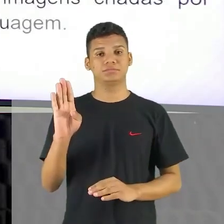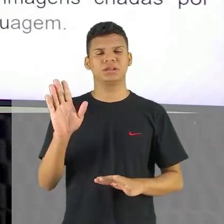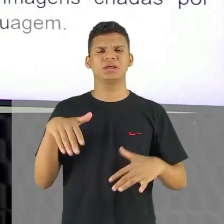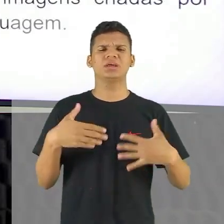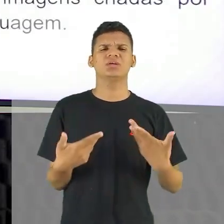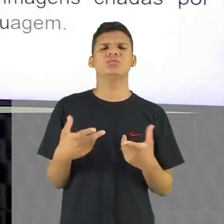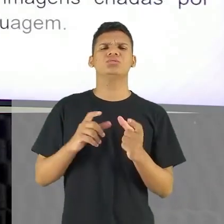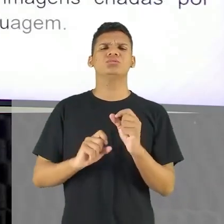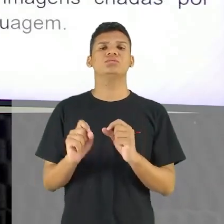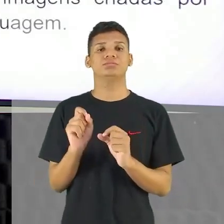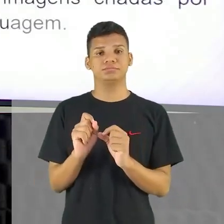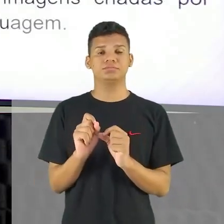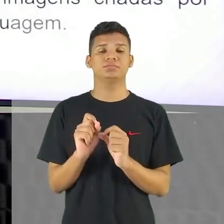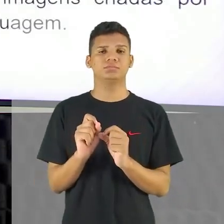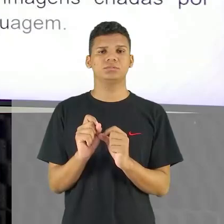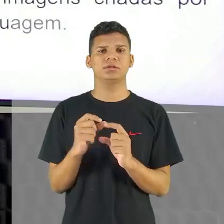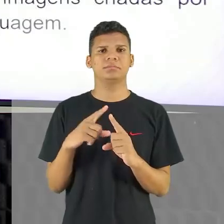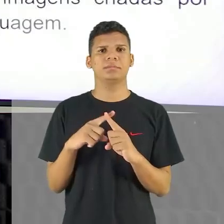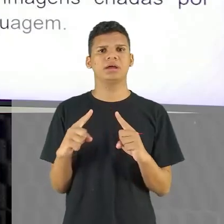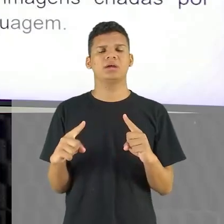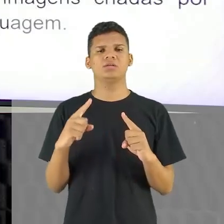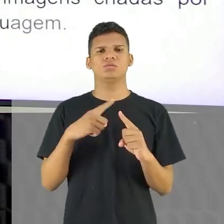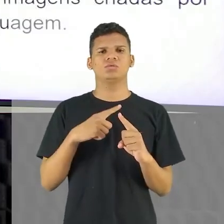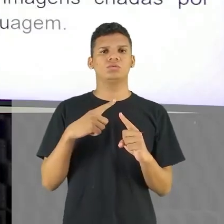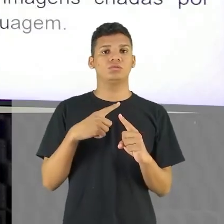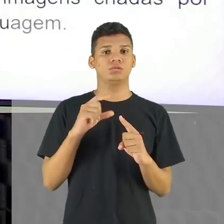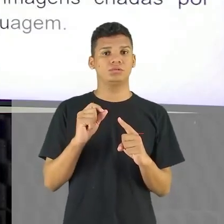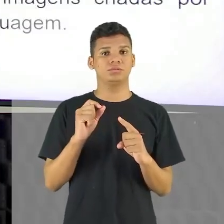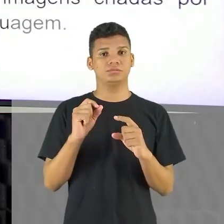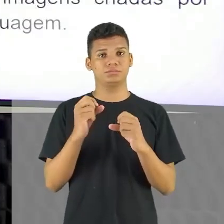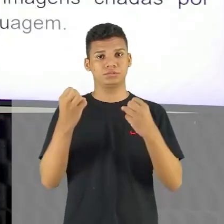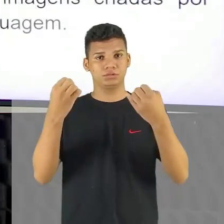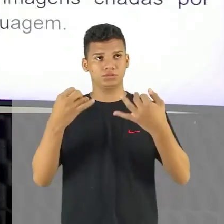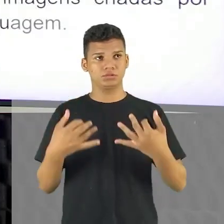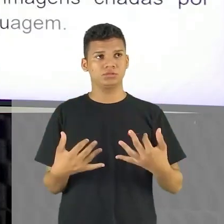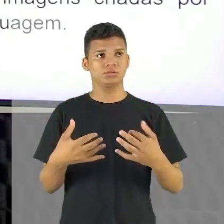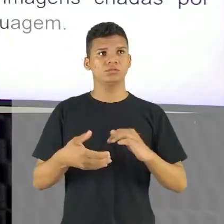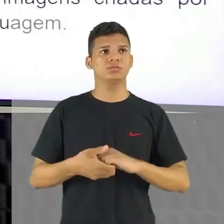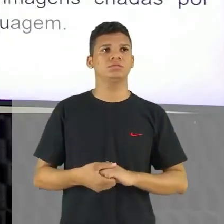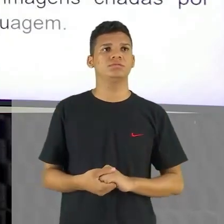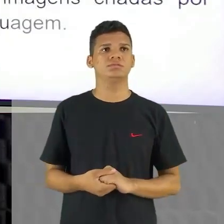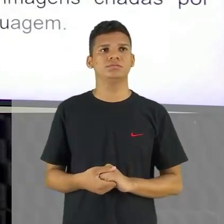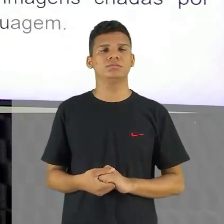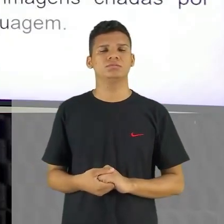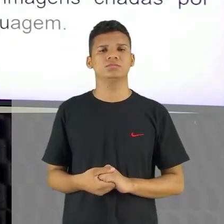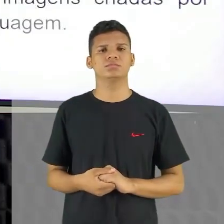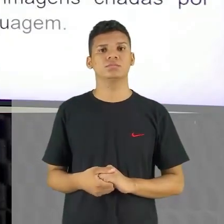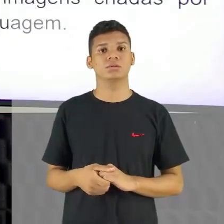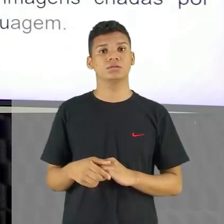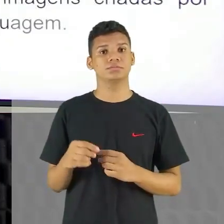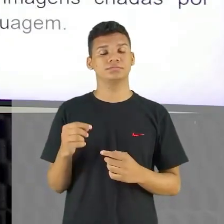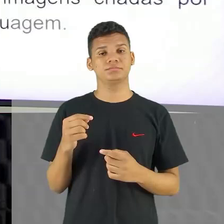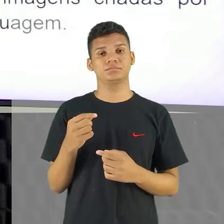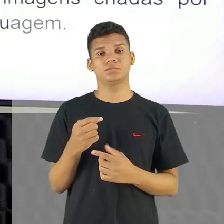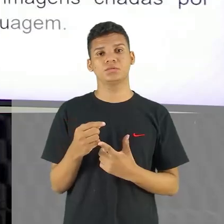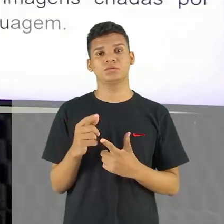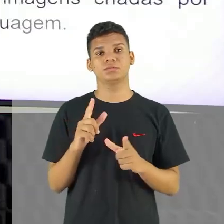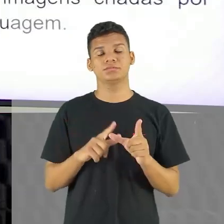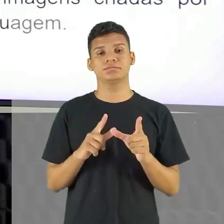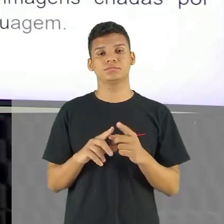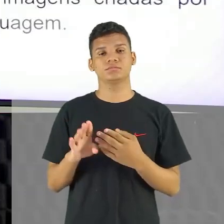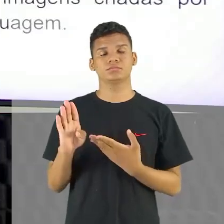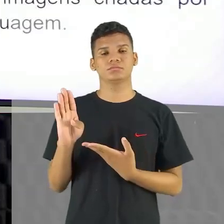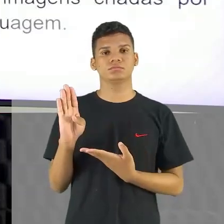a concisão, a forma de elocução. Você sabe que é elocução, né, de chamamento. Nos versos e o